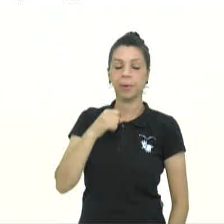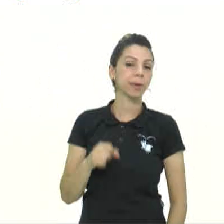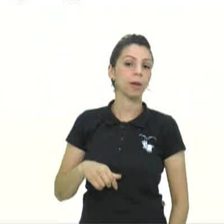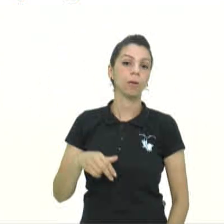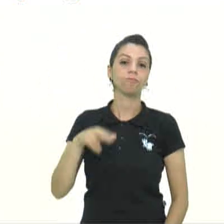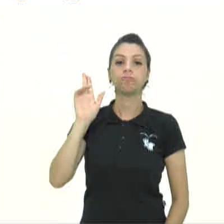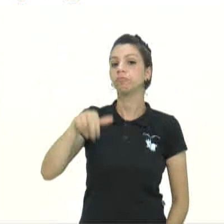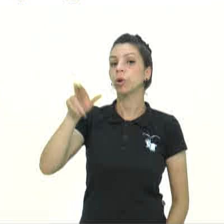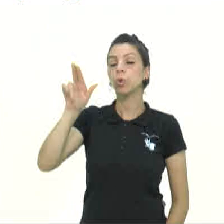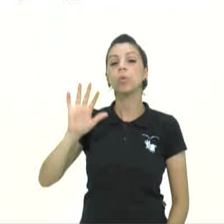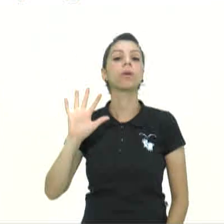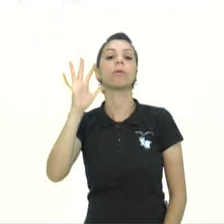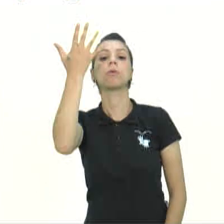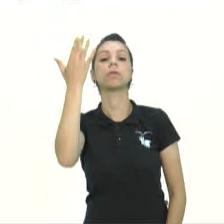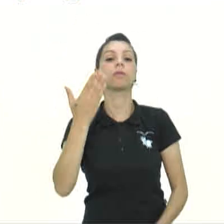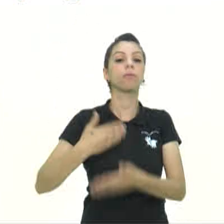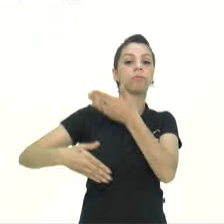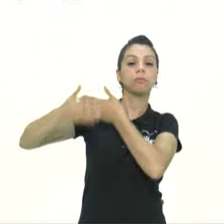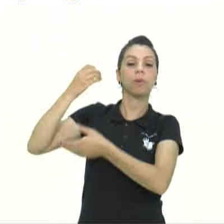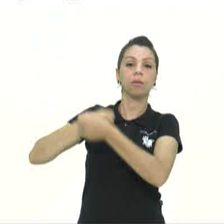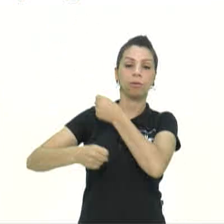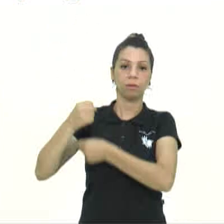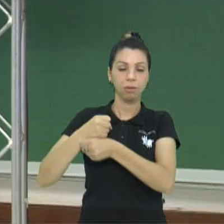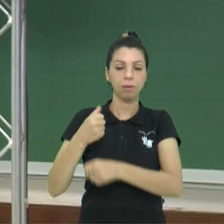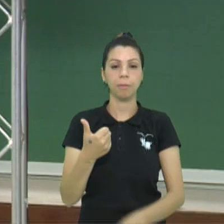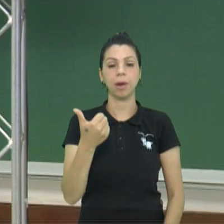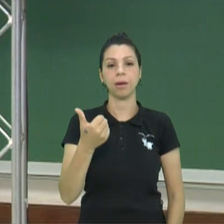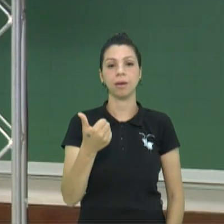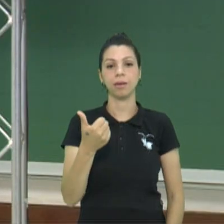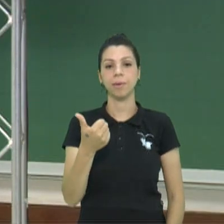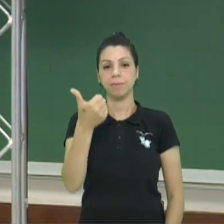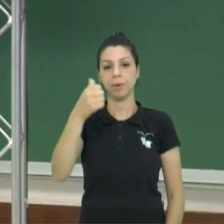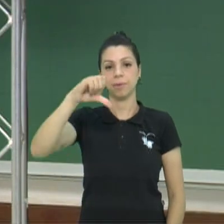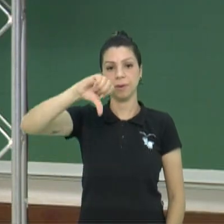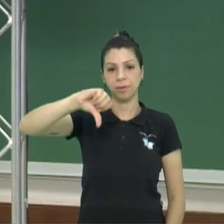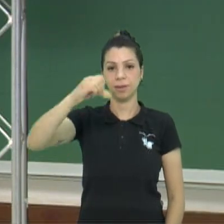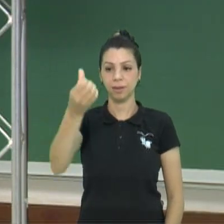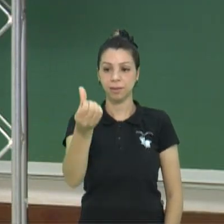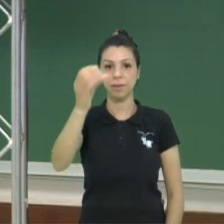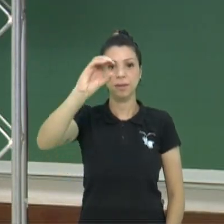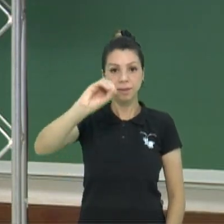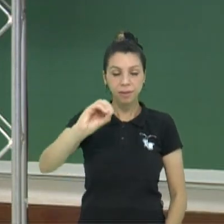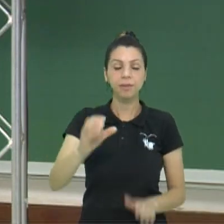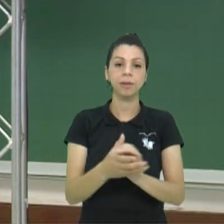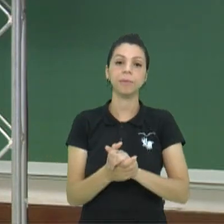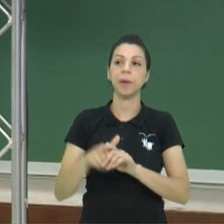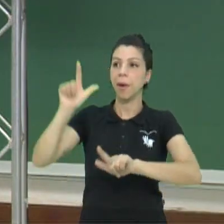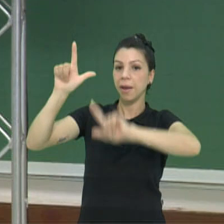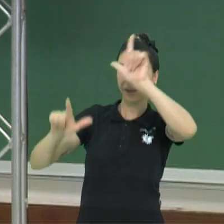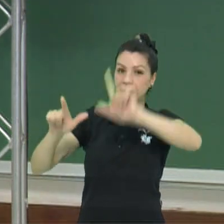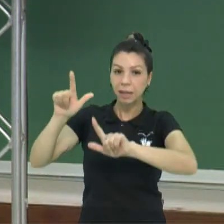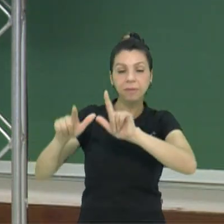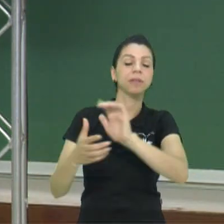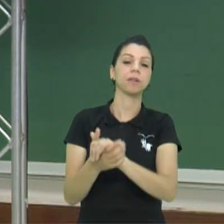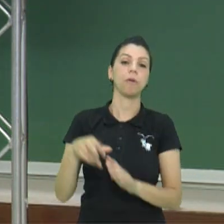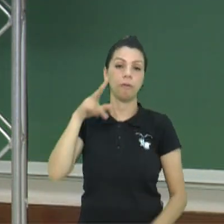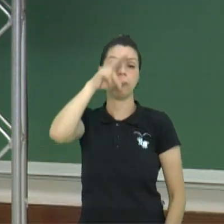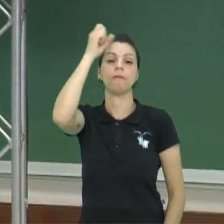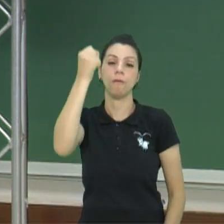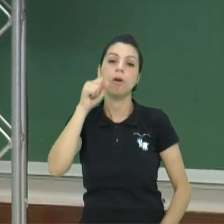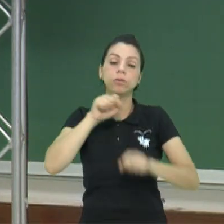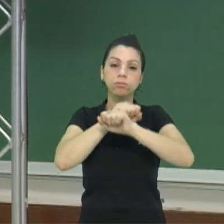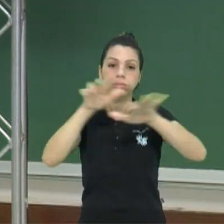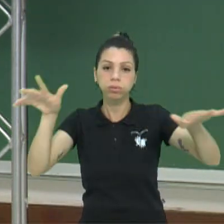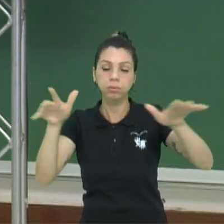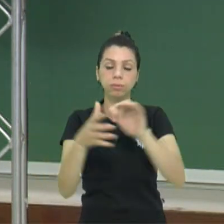havia acontecido naquela eleição anterior para presidente, 1960. A televisão teve um peso muito forte. A